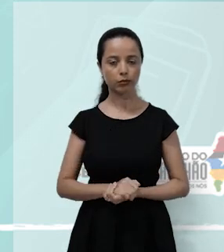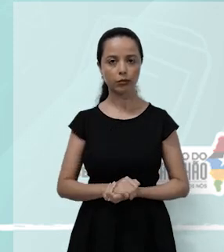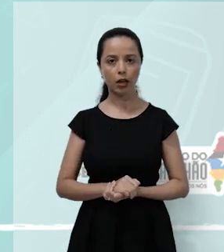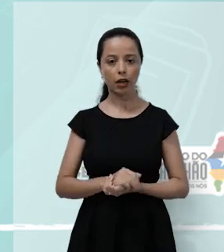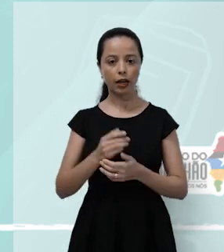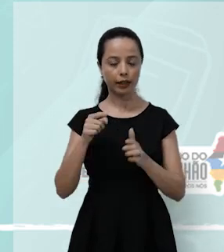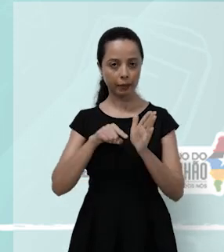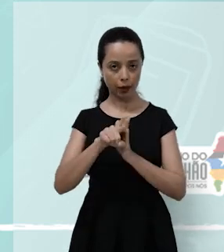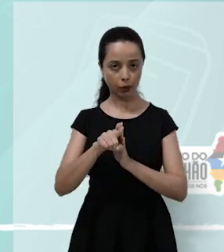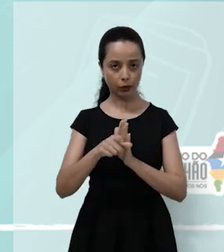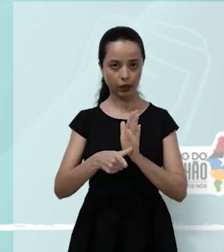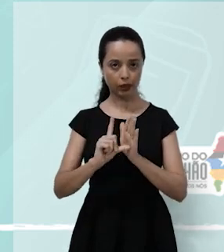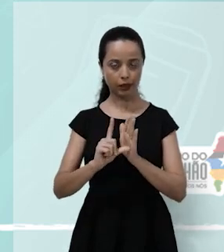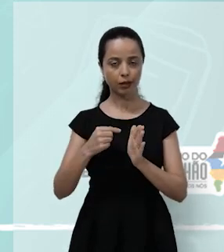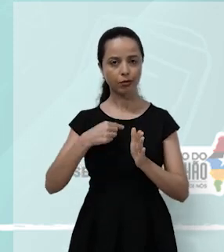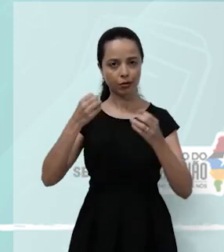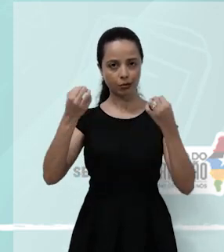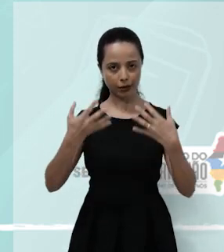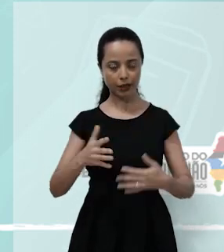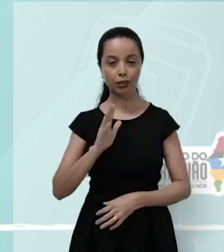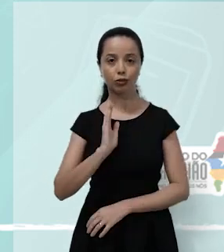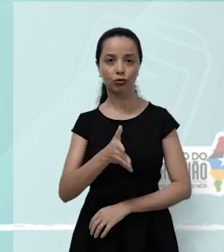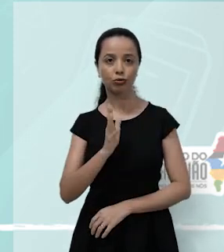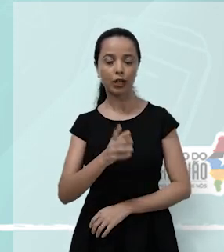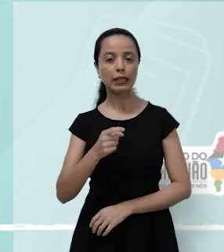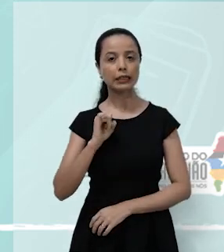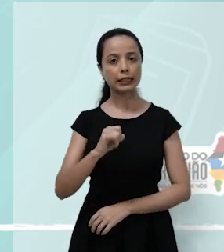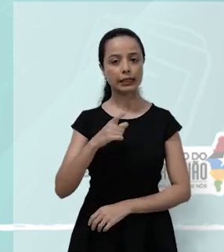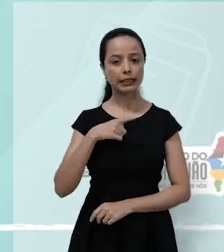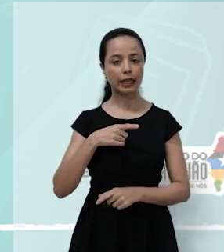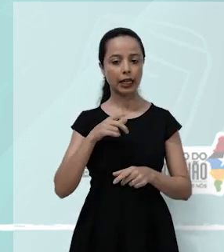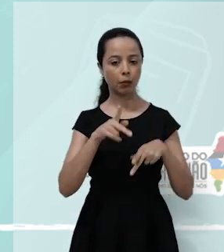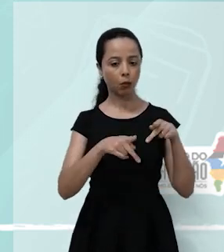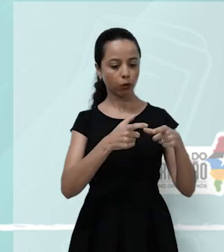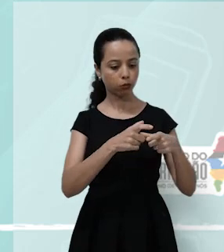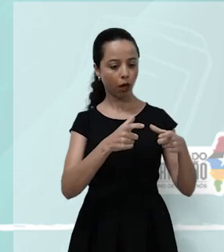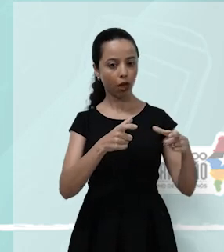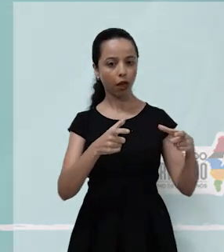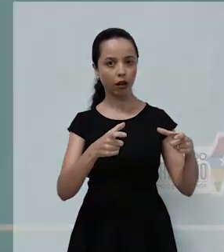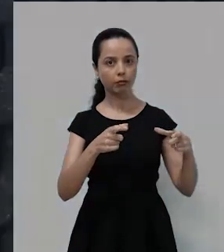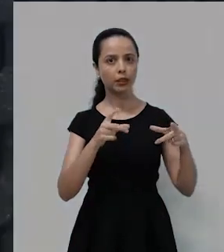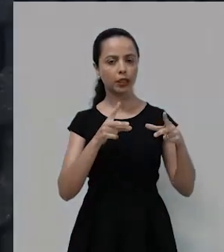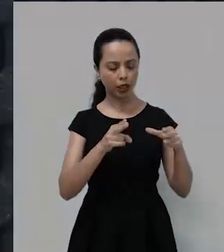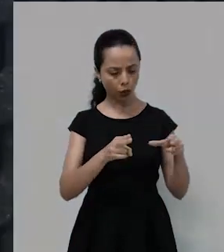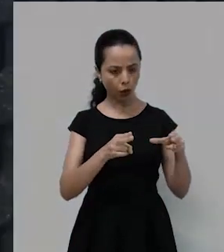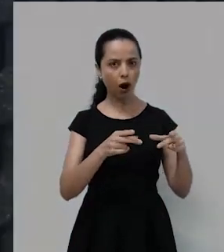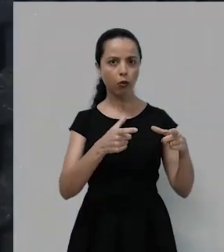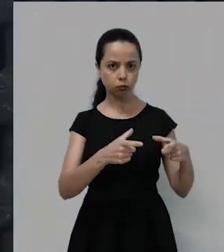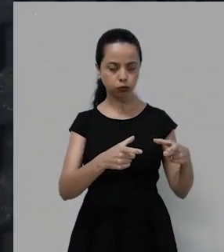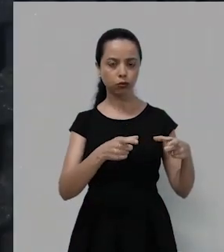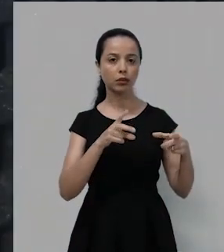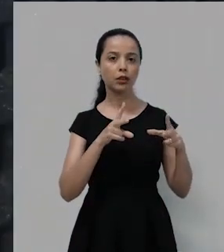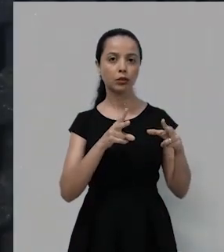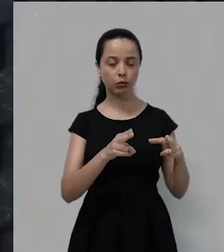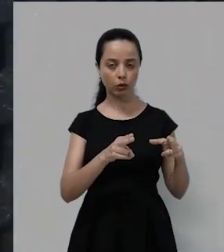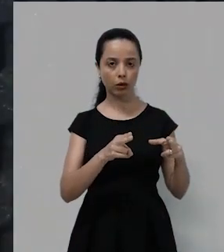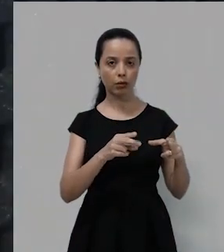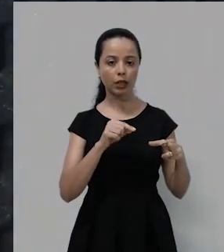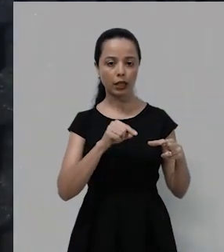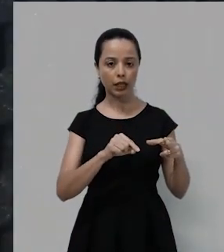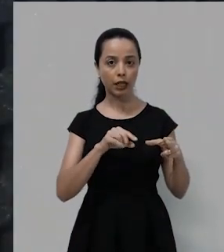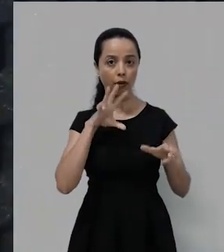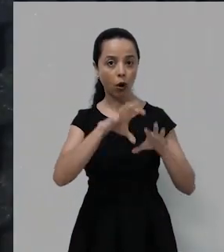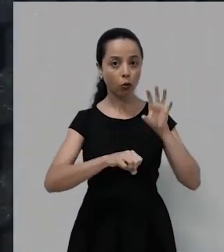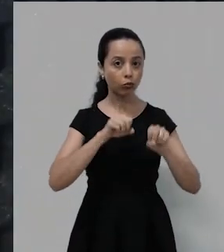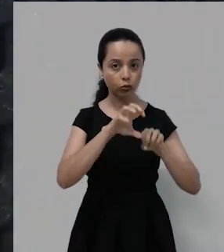anterior. Se eu tenho uma maior quantidade de indivíduos no mesmo espaço, esses indivíduos eles tendem a